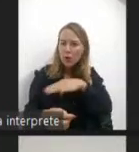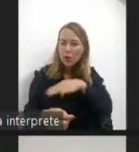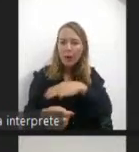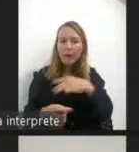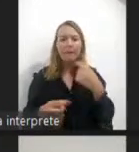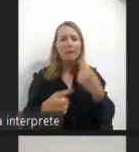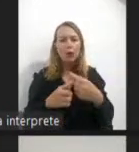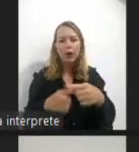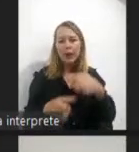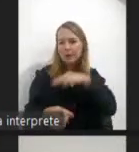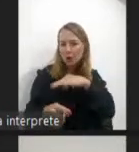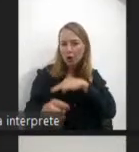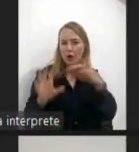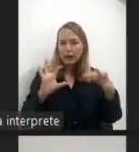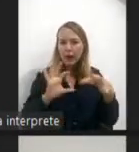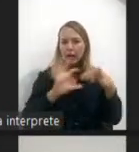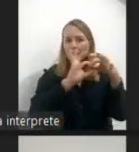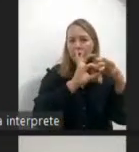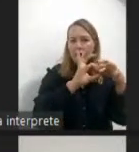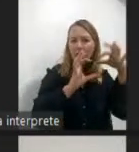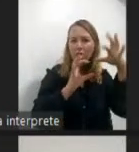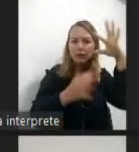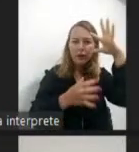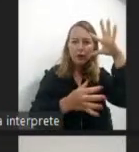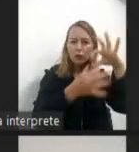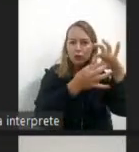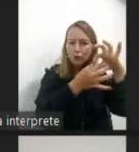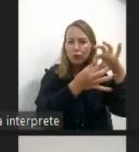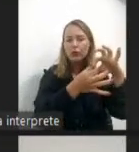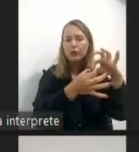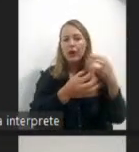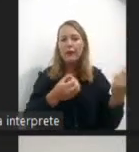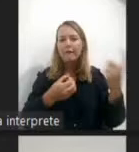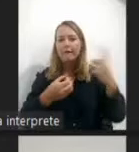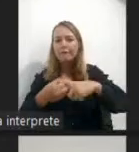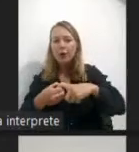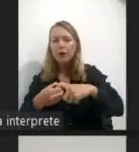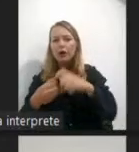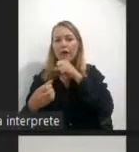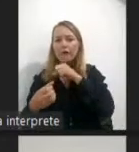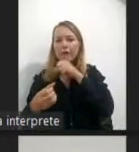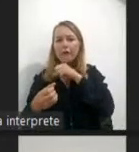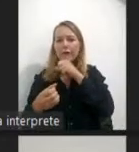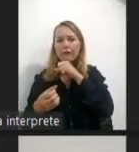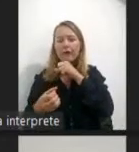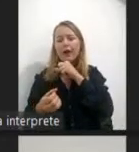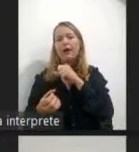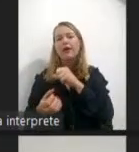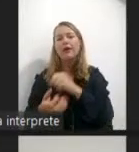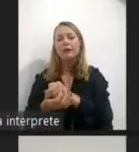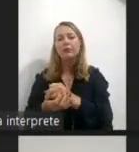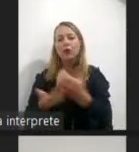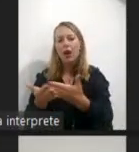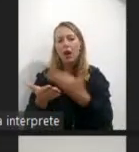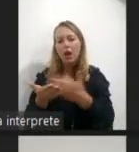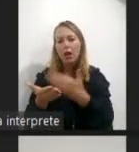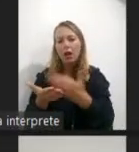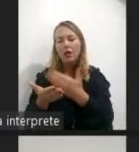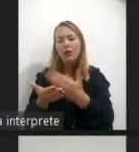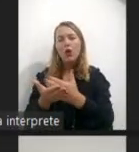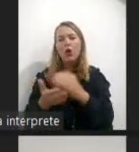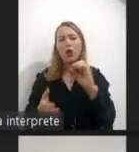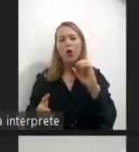juízo. Quando você volta ao Velho Testamento, você vai a Oséias, capítulo 6, versículo 6, ele